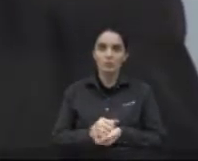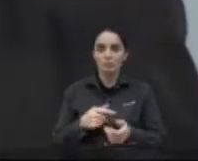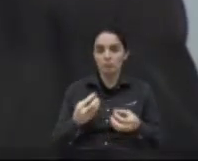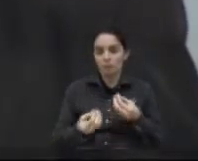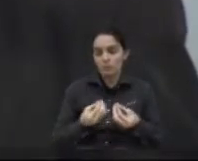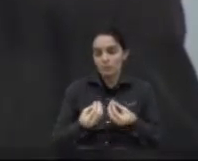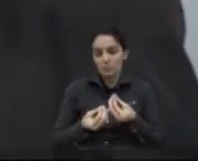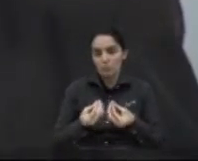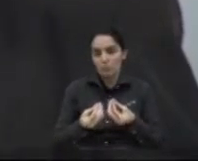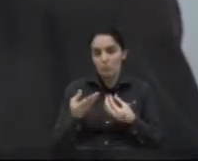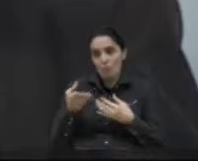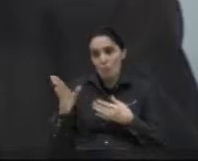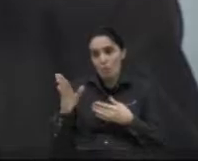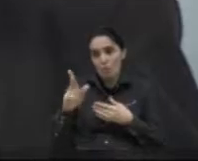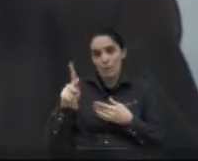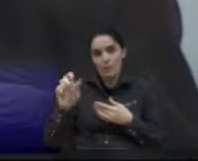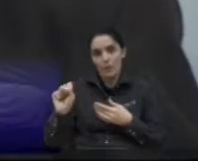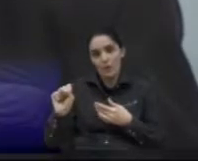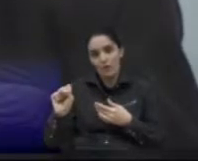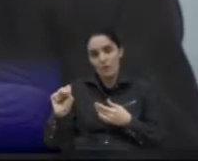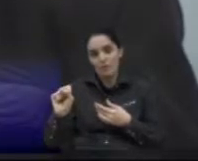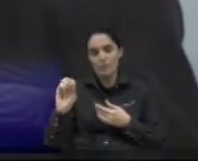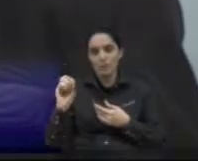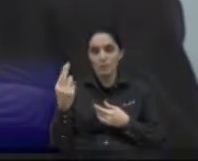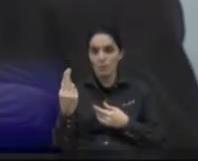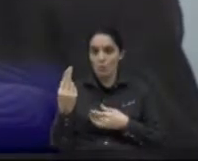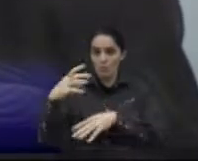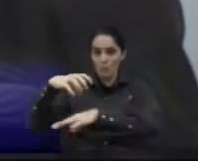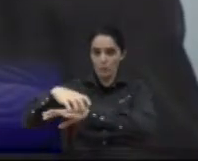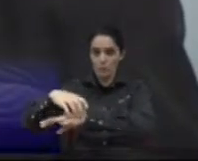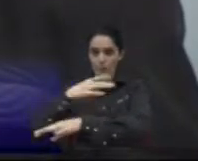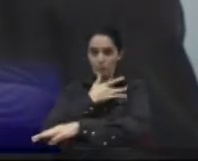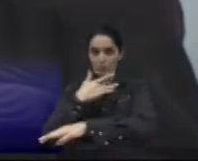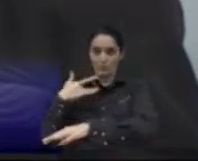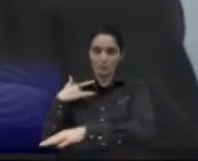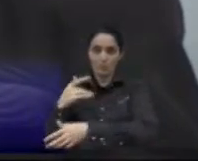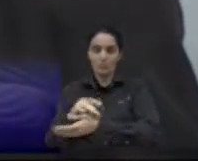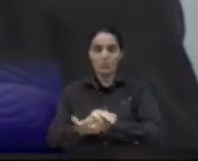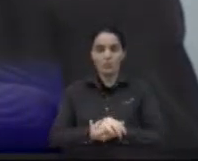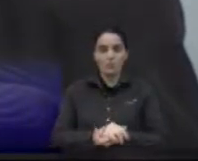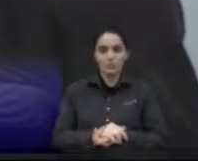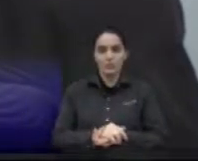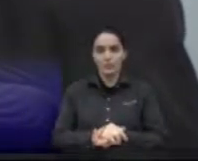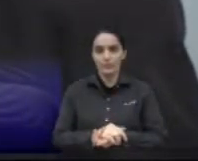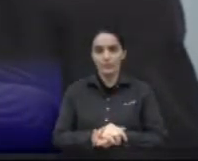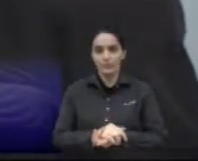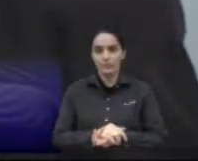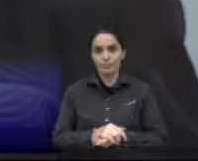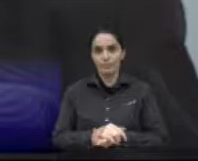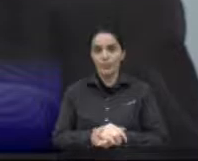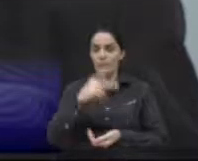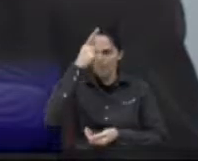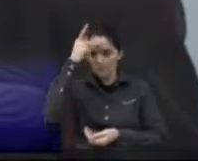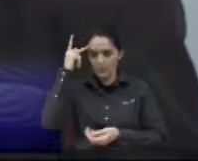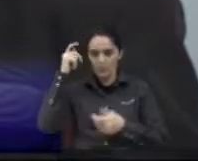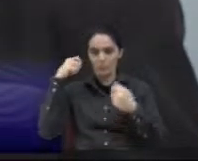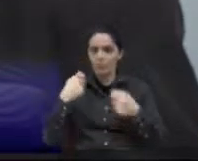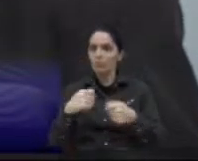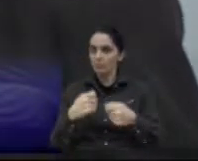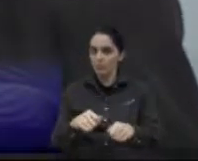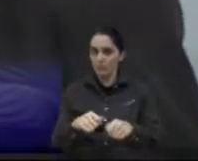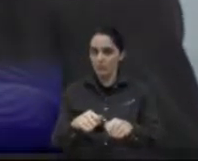condição de se dirigir até o UBS ou mesmo ao centro de saúde. Elas devem ser priorizadas, devem ser